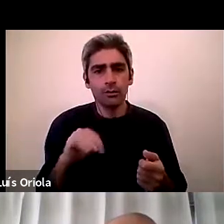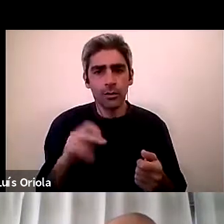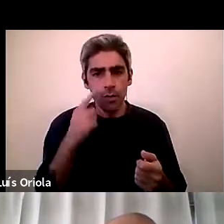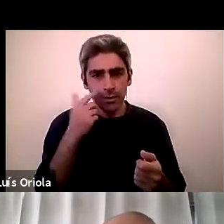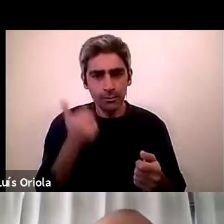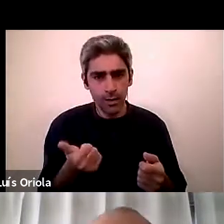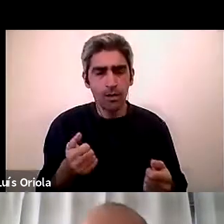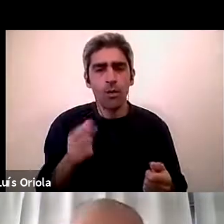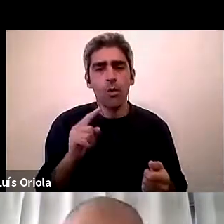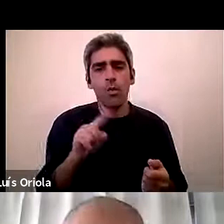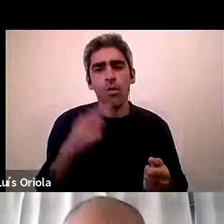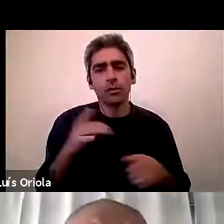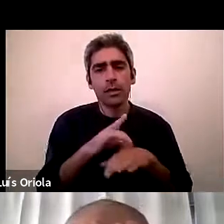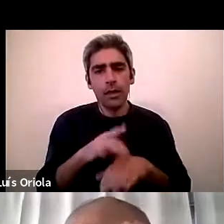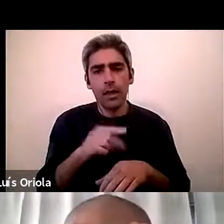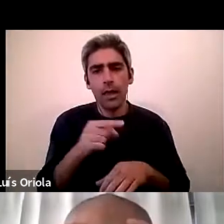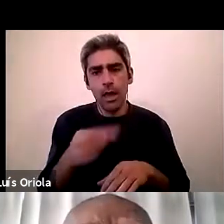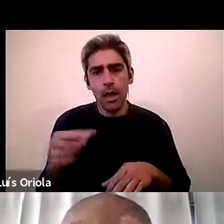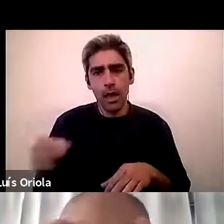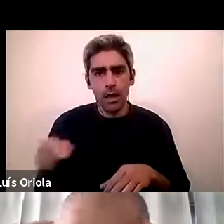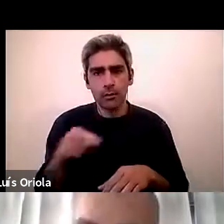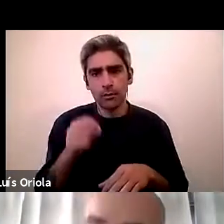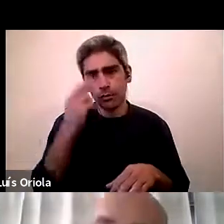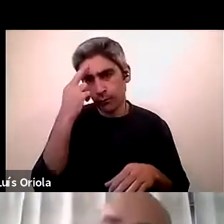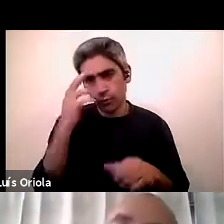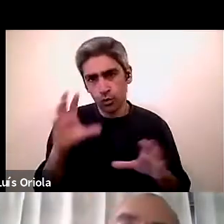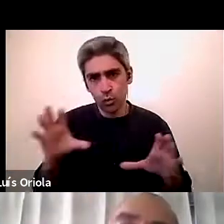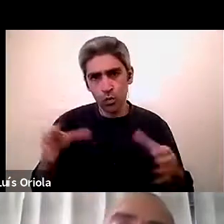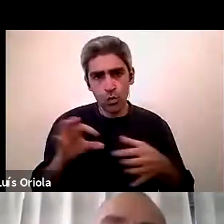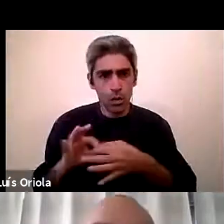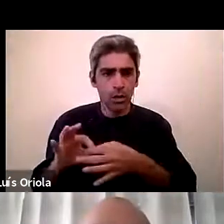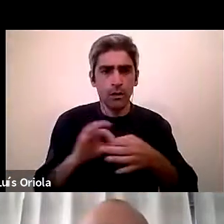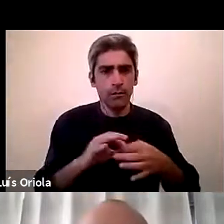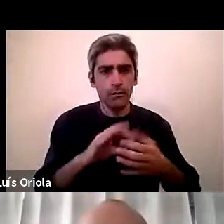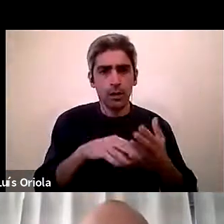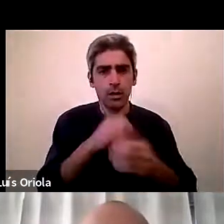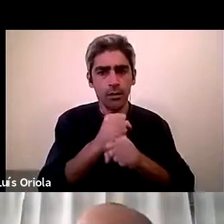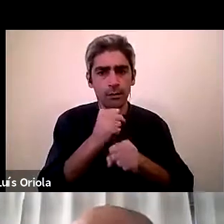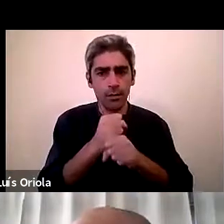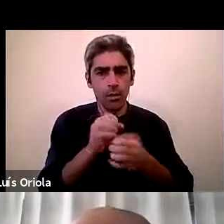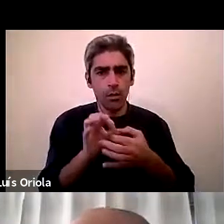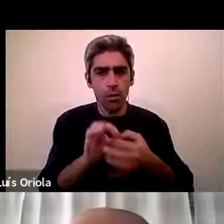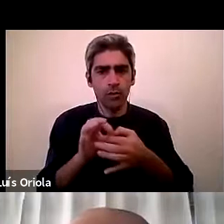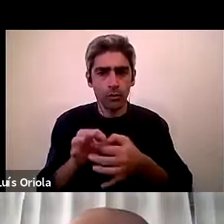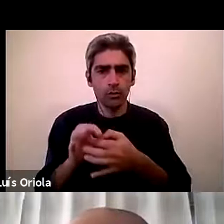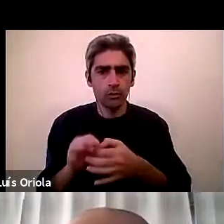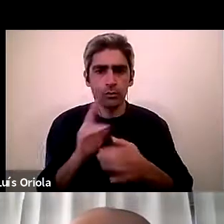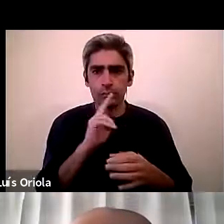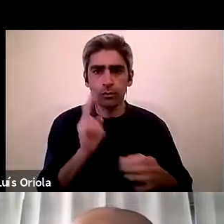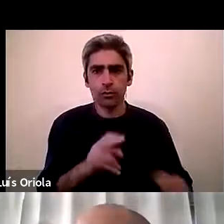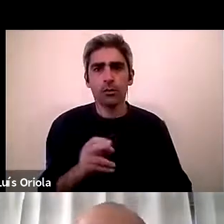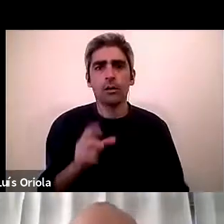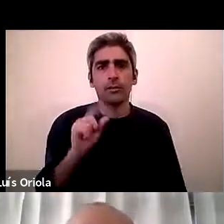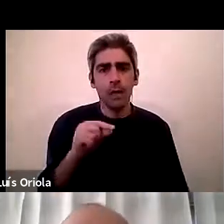e outros guias que este esforço coletivo do plano de trabalho colaborativo respondeu.